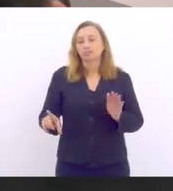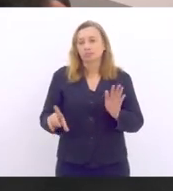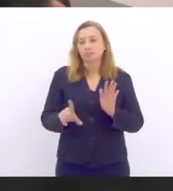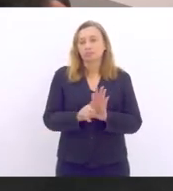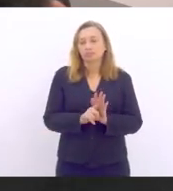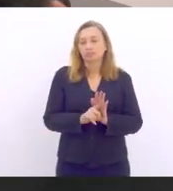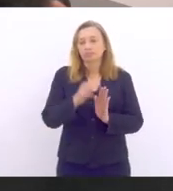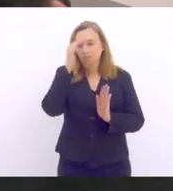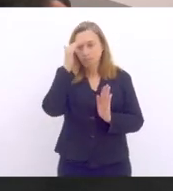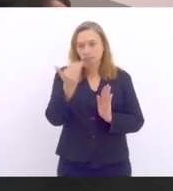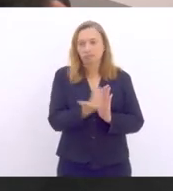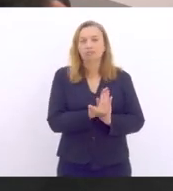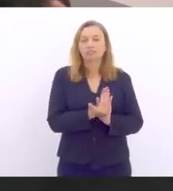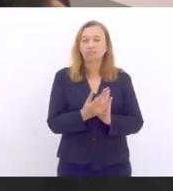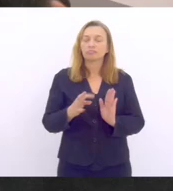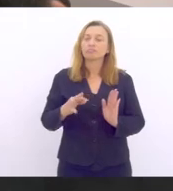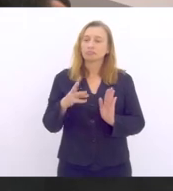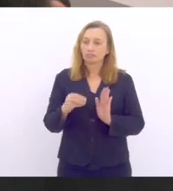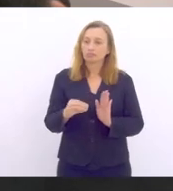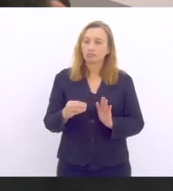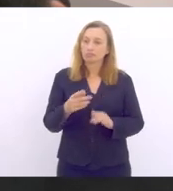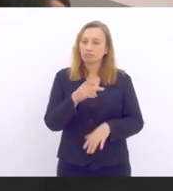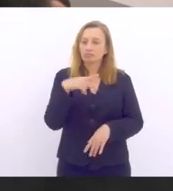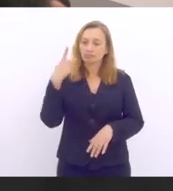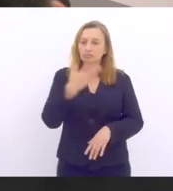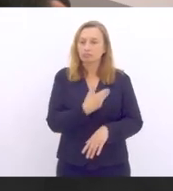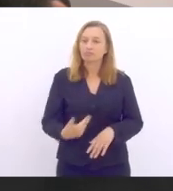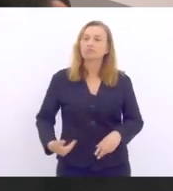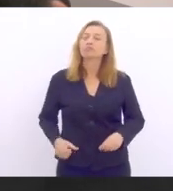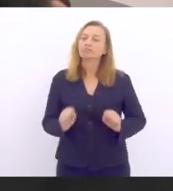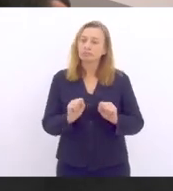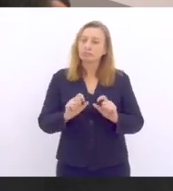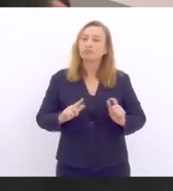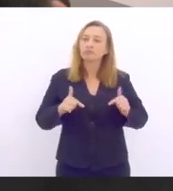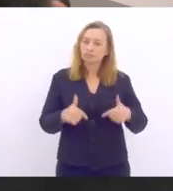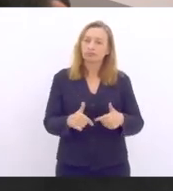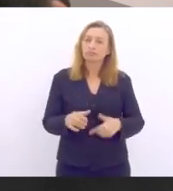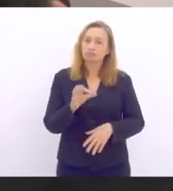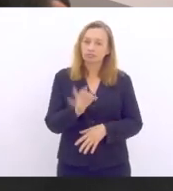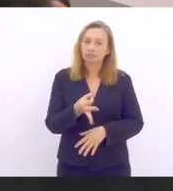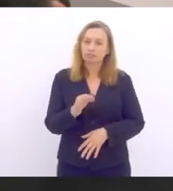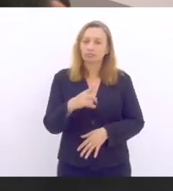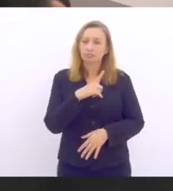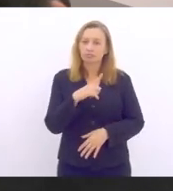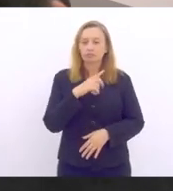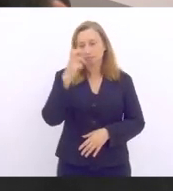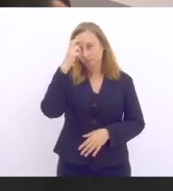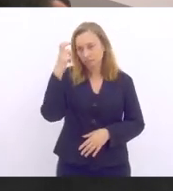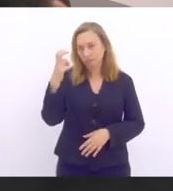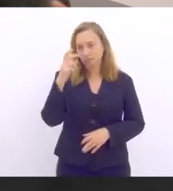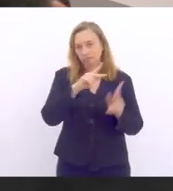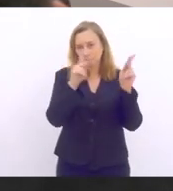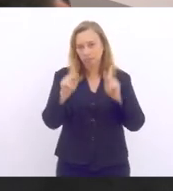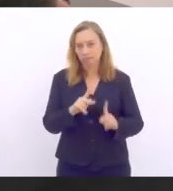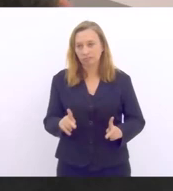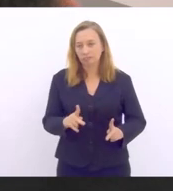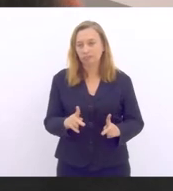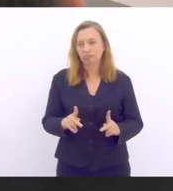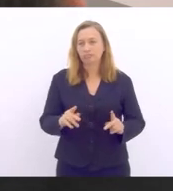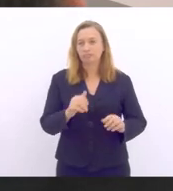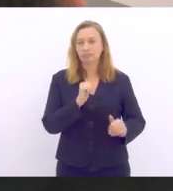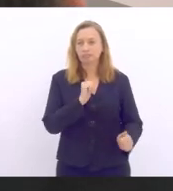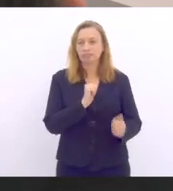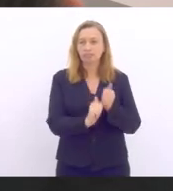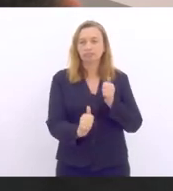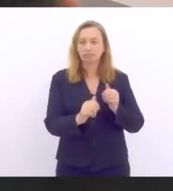ser cumprida em sua plenitude, que a política pública possa se estabelecer e que, de fato, a gente tenha uma cultura de paz nos estados